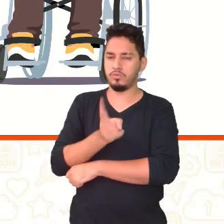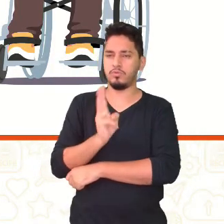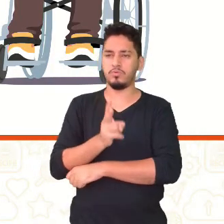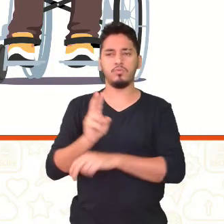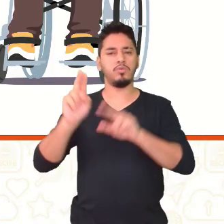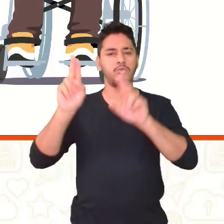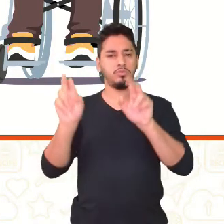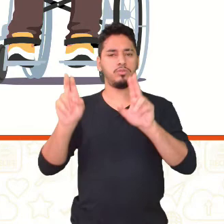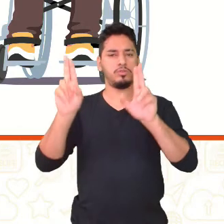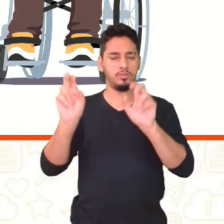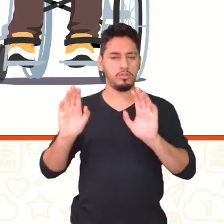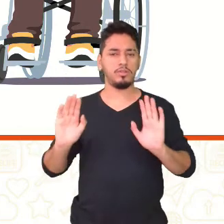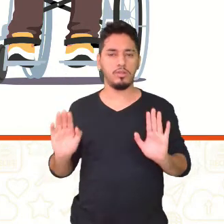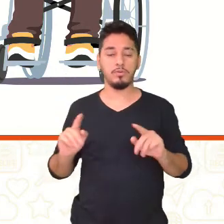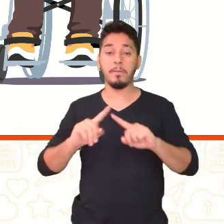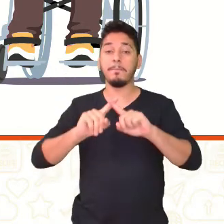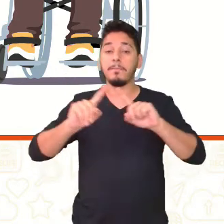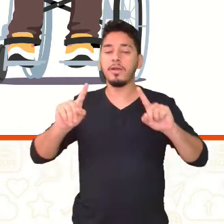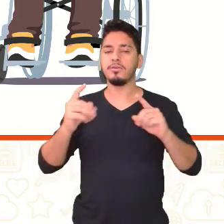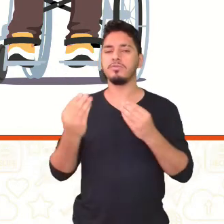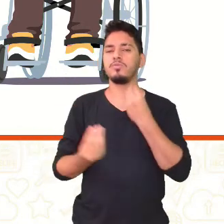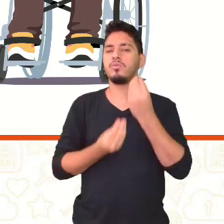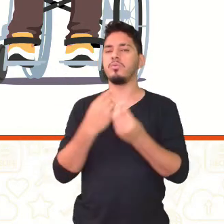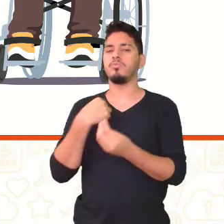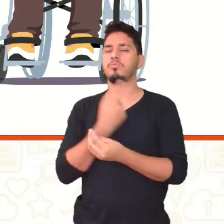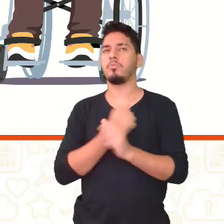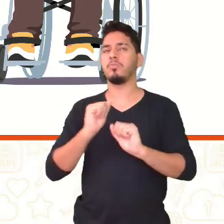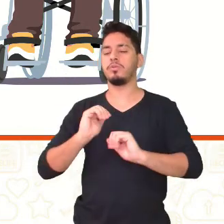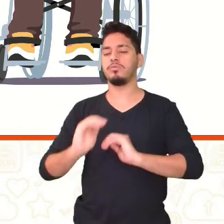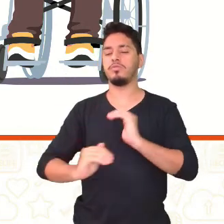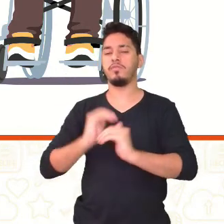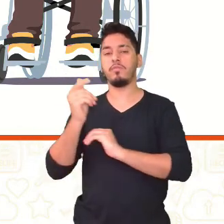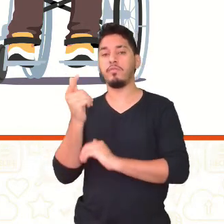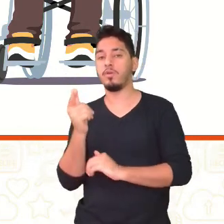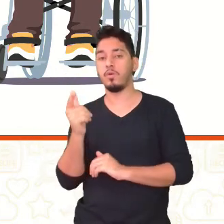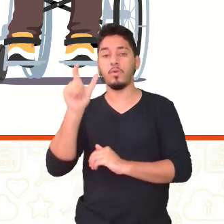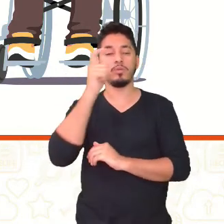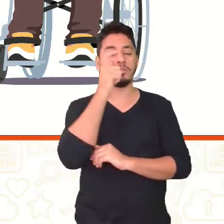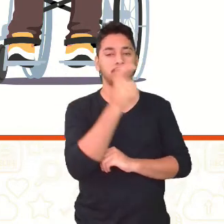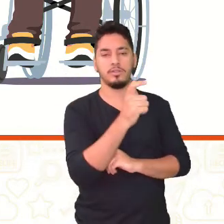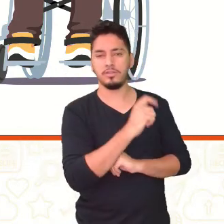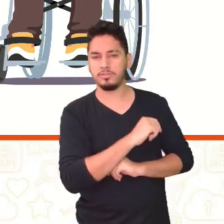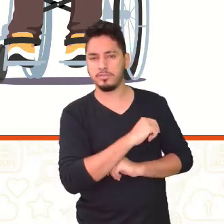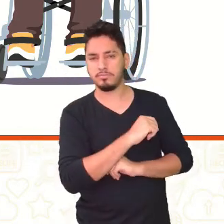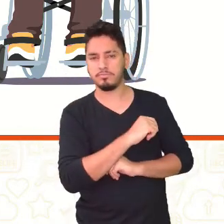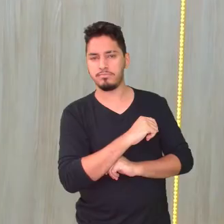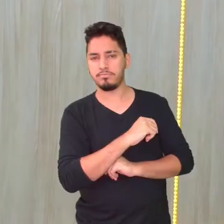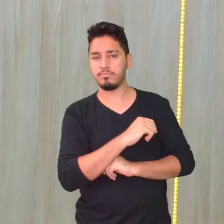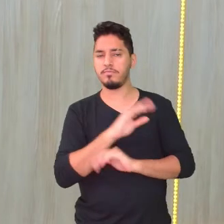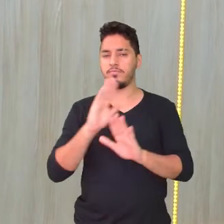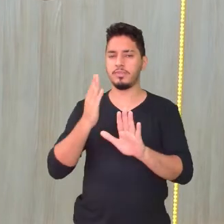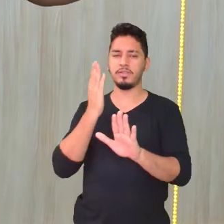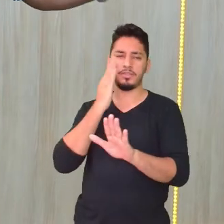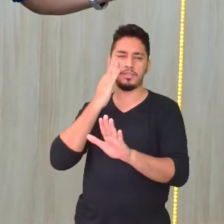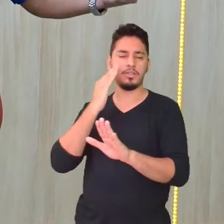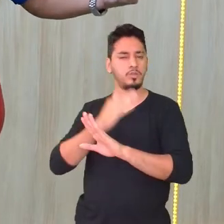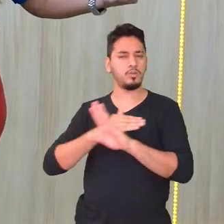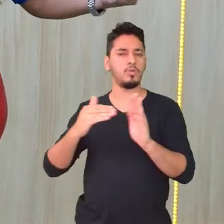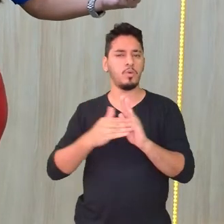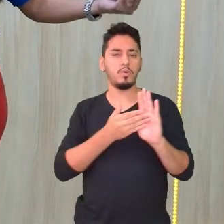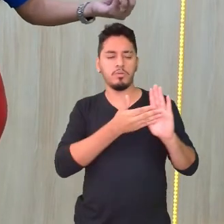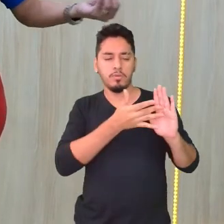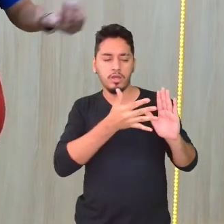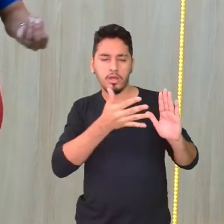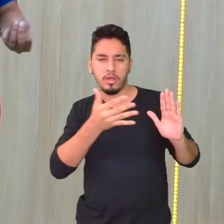conversa sobre essa temática, mas como que a gente pode desenvolver outros interesses? né? Considerando toda essa trajetória da